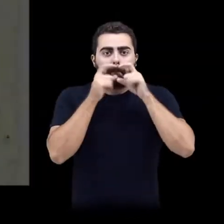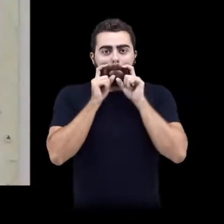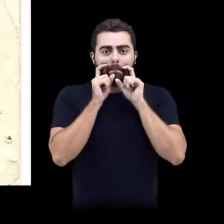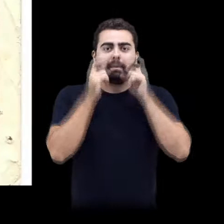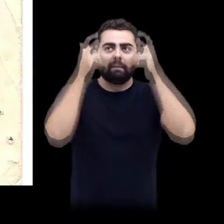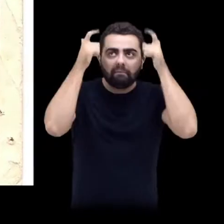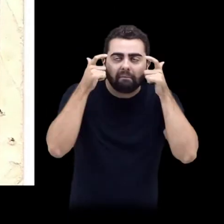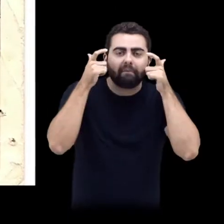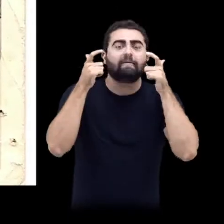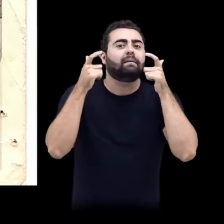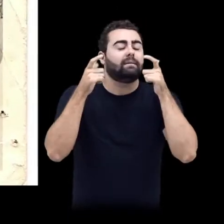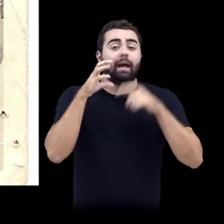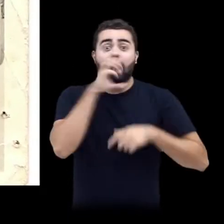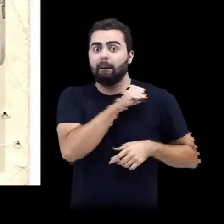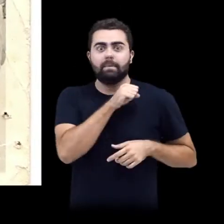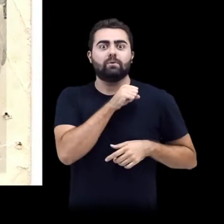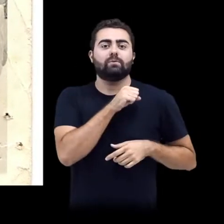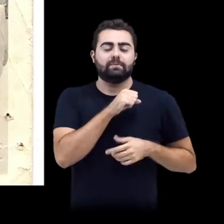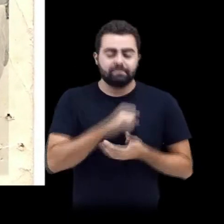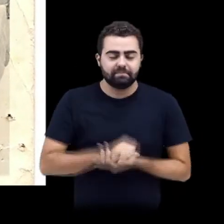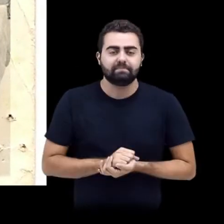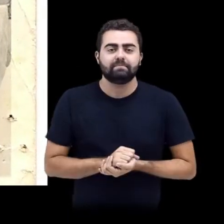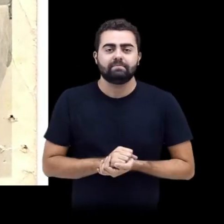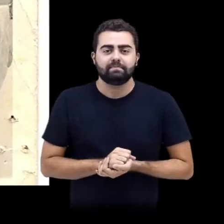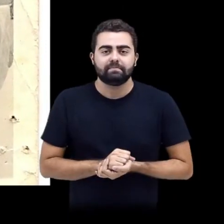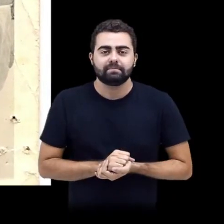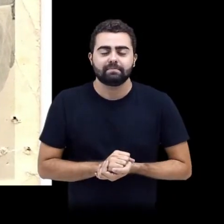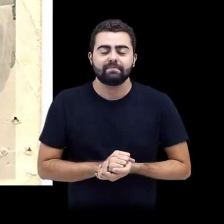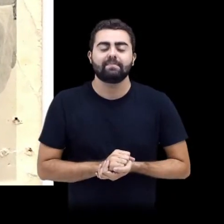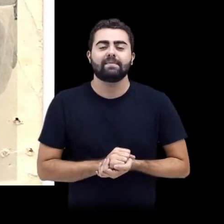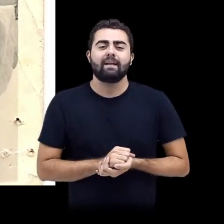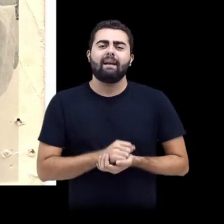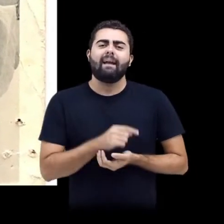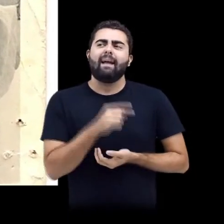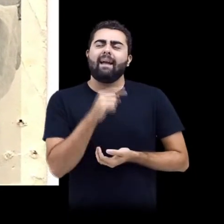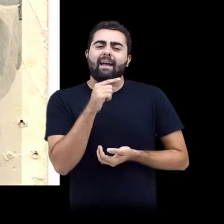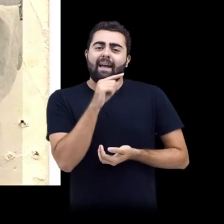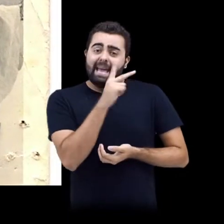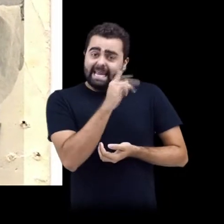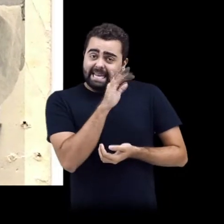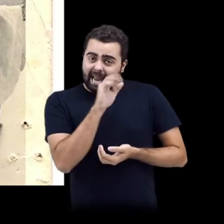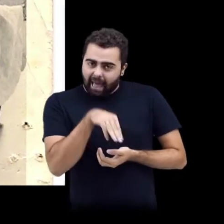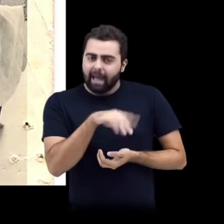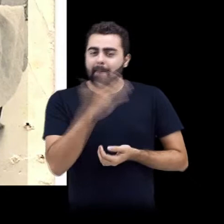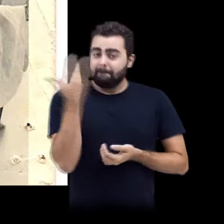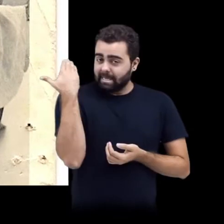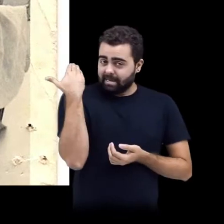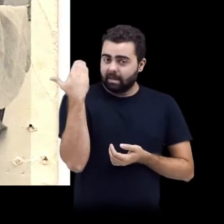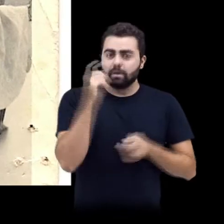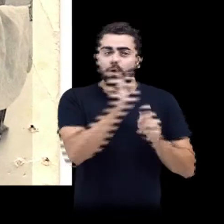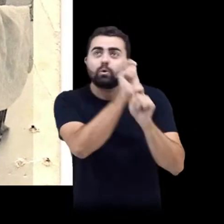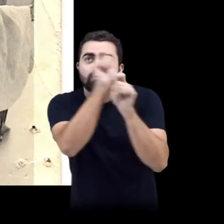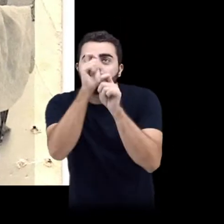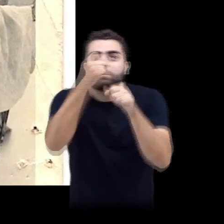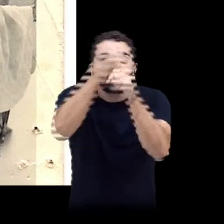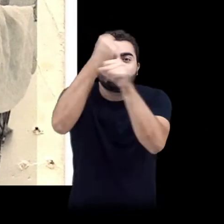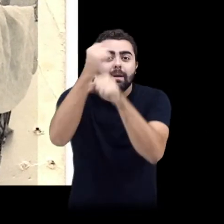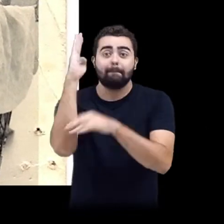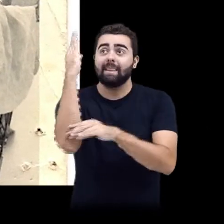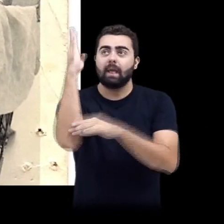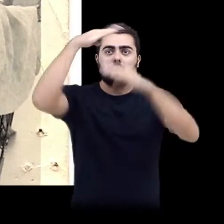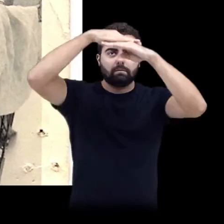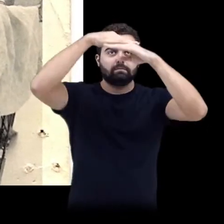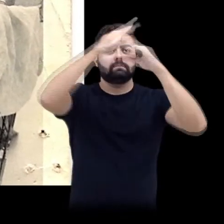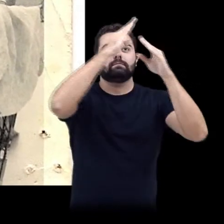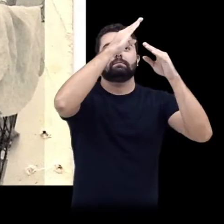grossão. Foto de Irã, Maria Célia e a filha Ania. Ele estava fazendo prateleiras para colocar os livros. Aí então ele cortava as madeiras,